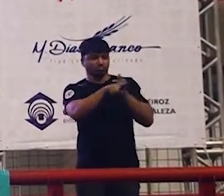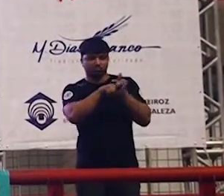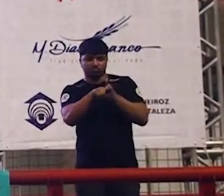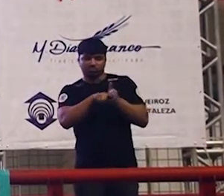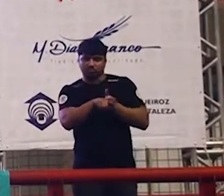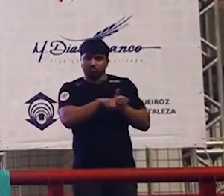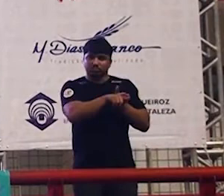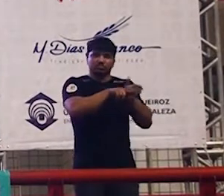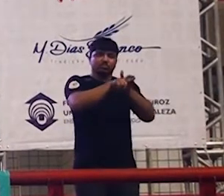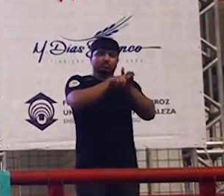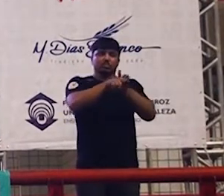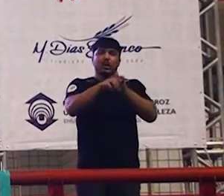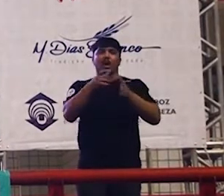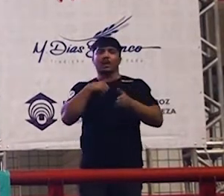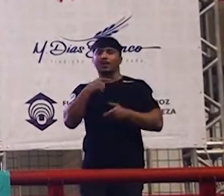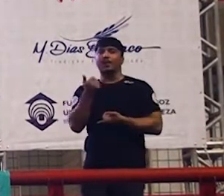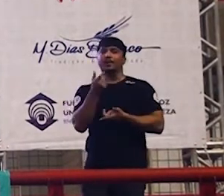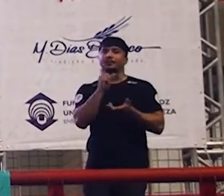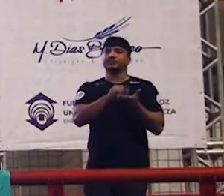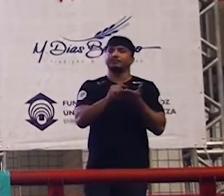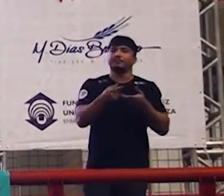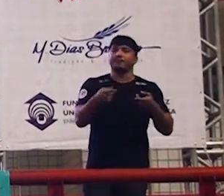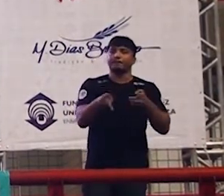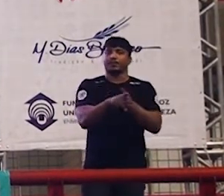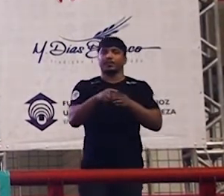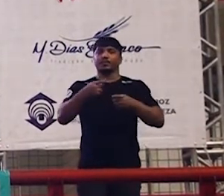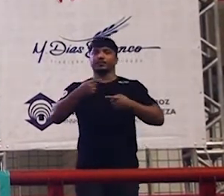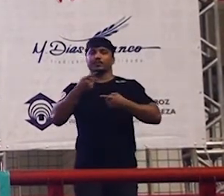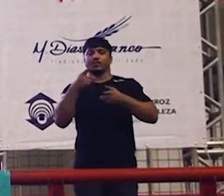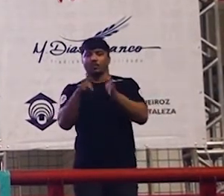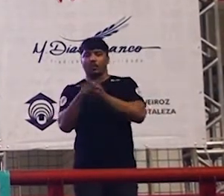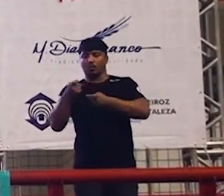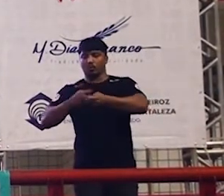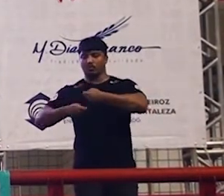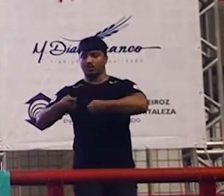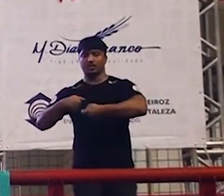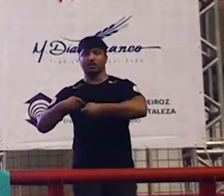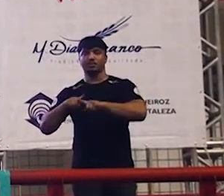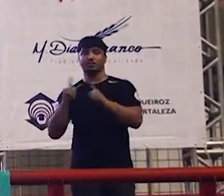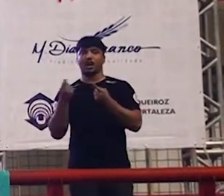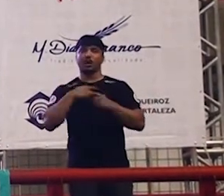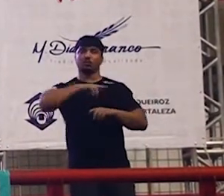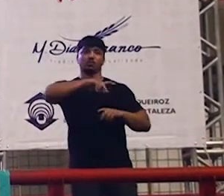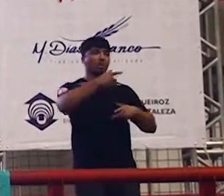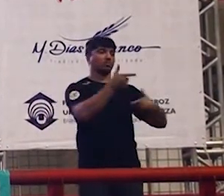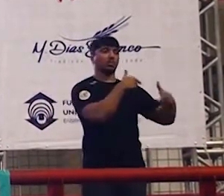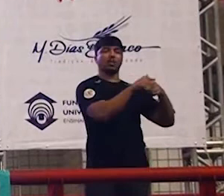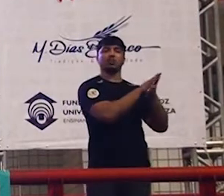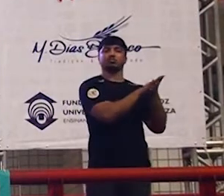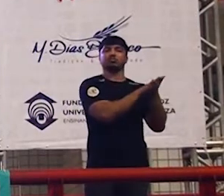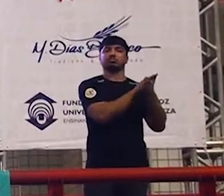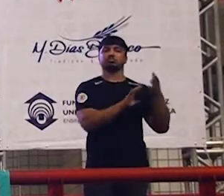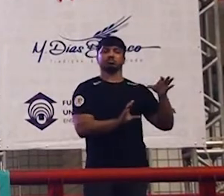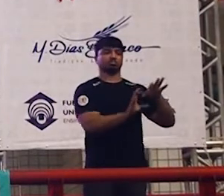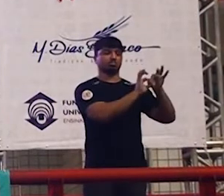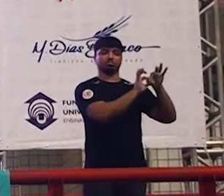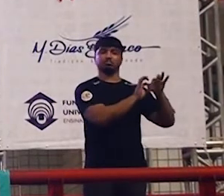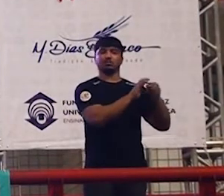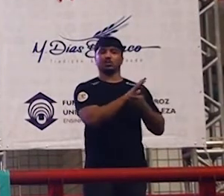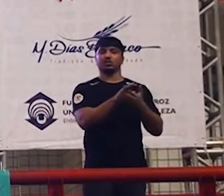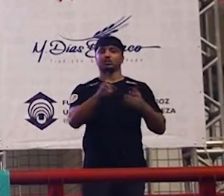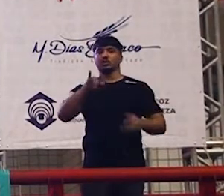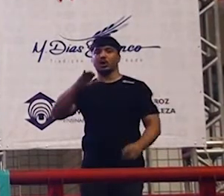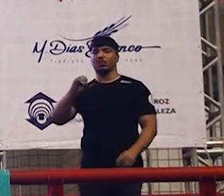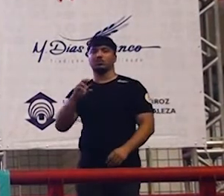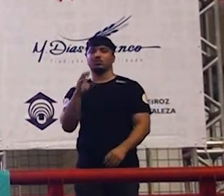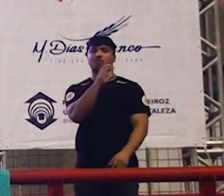investigativo, eu sou um articulista de economia, mas eu não trabalho para nenhum grande jornal, nem para o Diário,